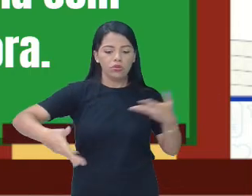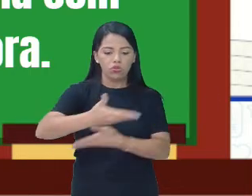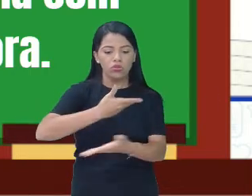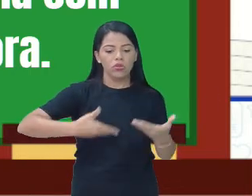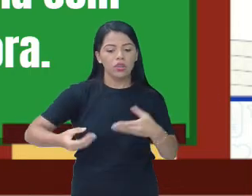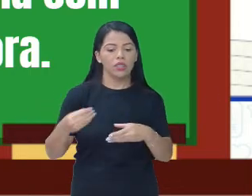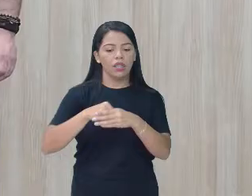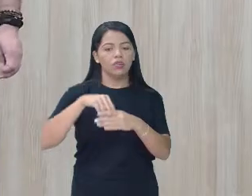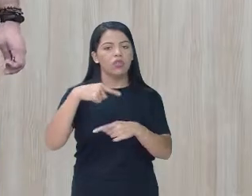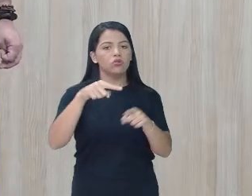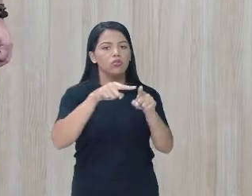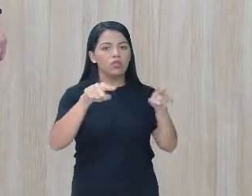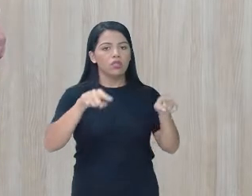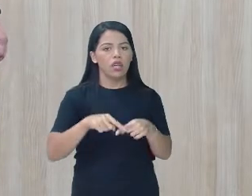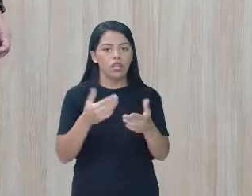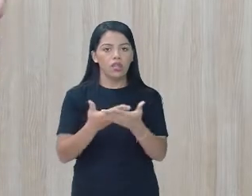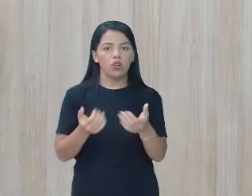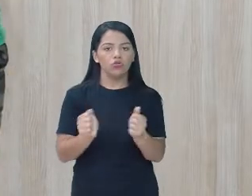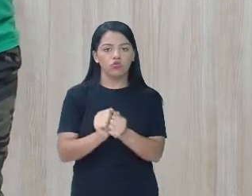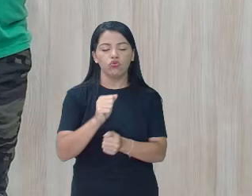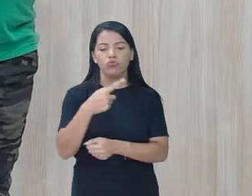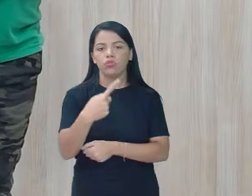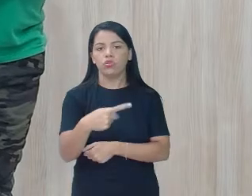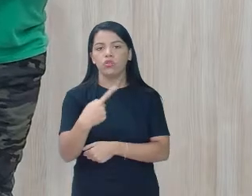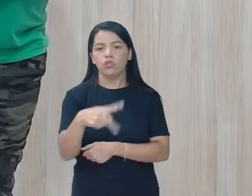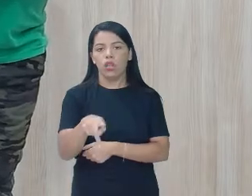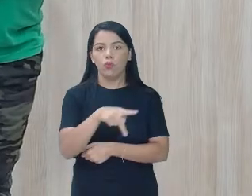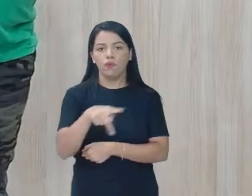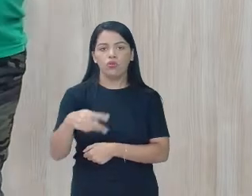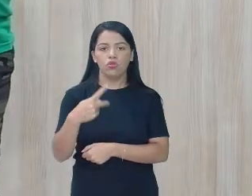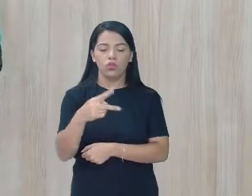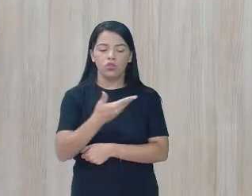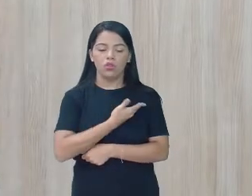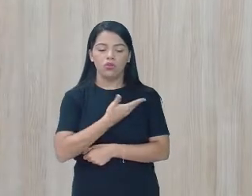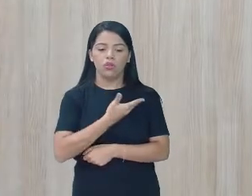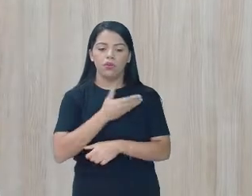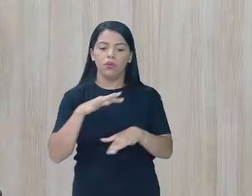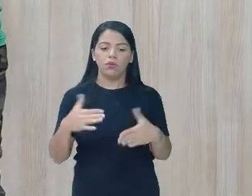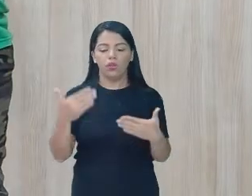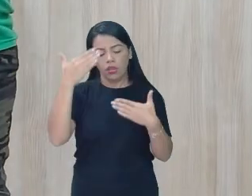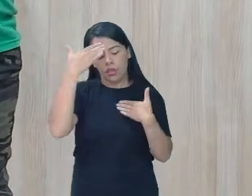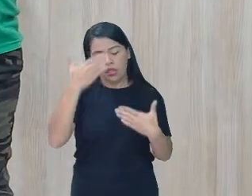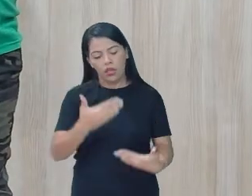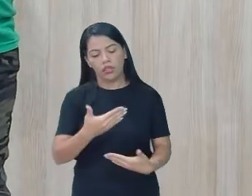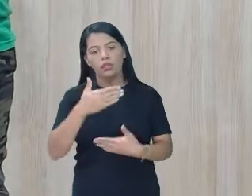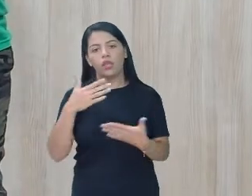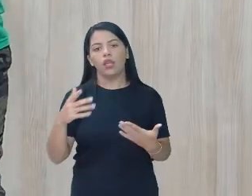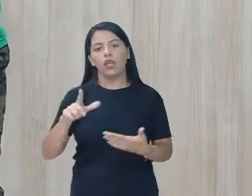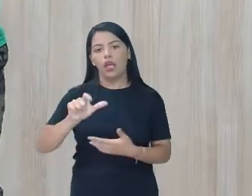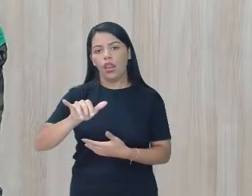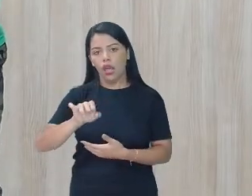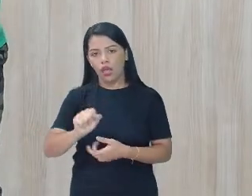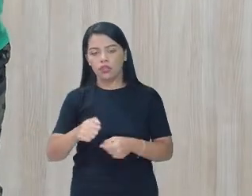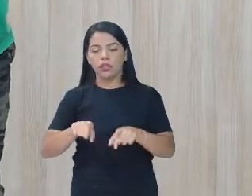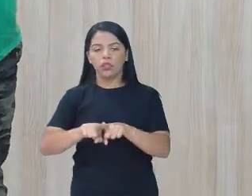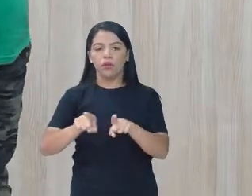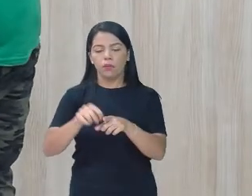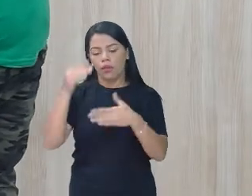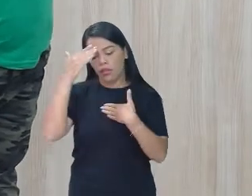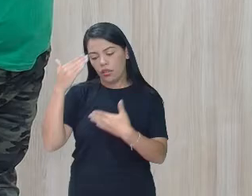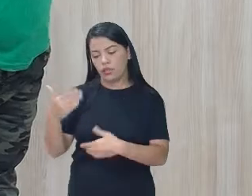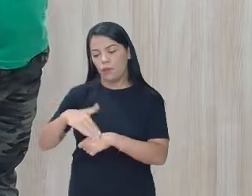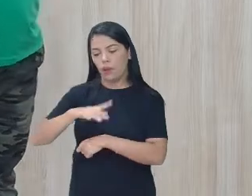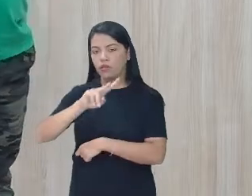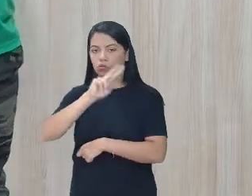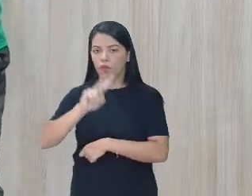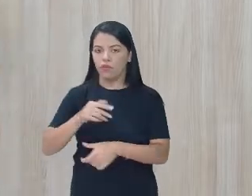seu professor, a sua professora e seus colegas de turma. No mais, agradecer aí a Laisa, né? E agradecer mais uma